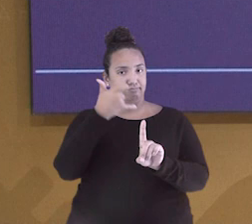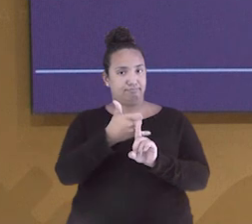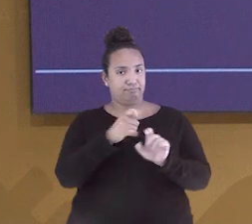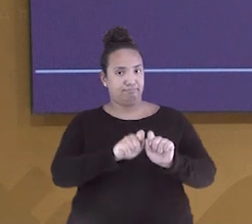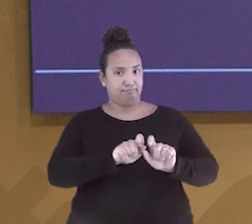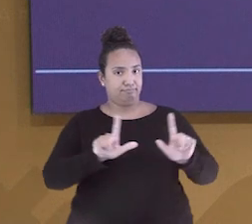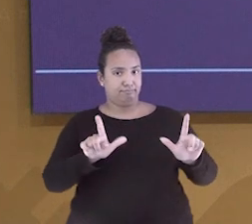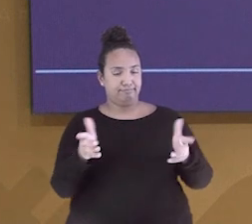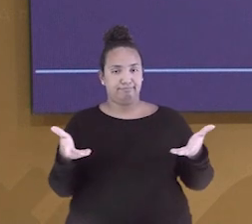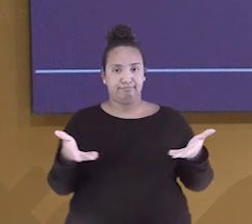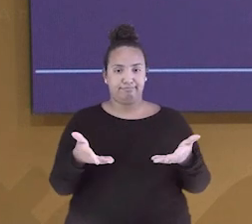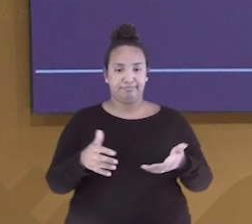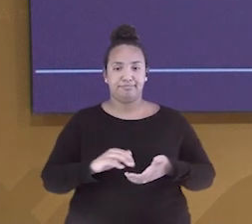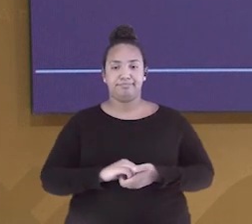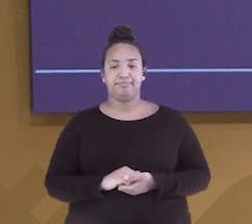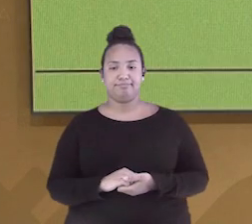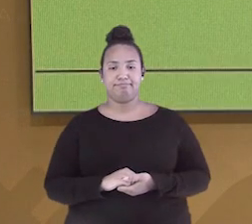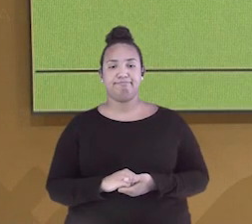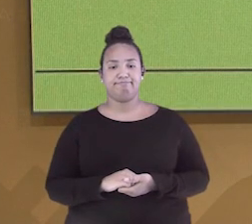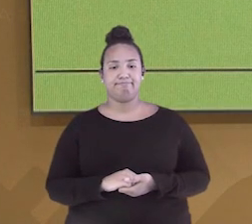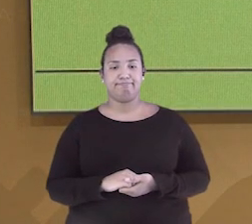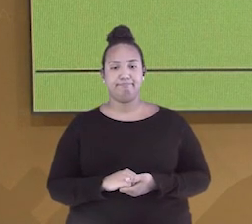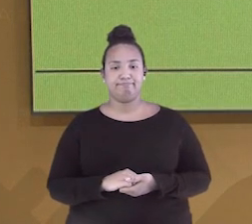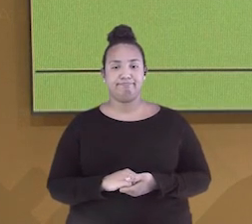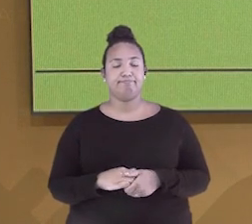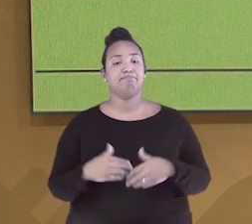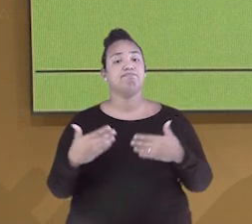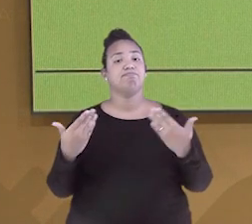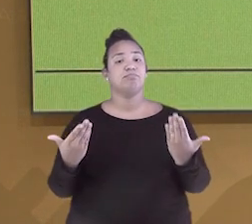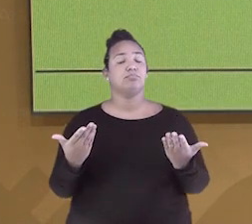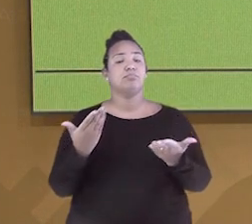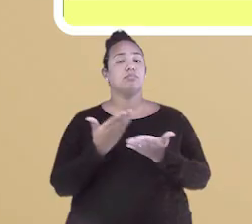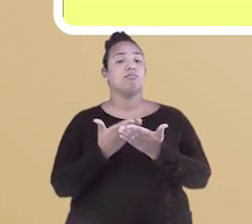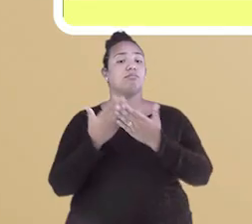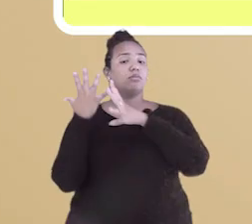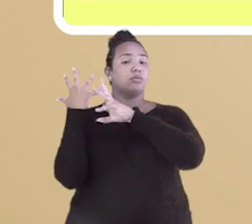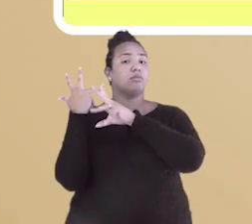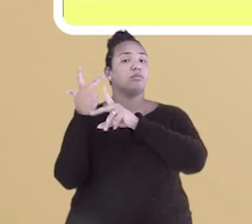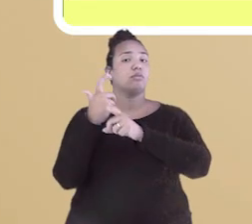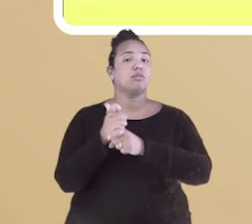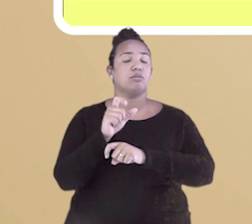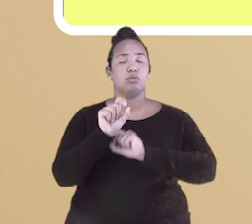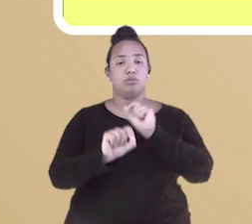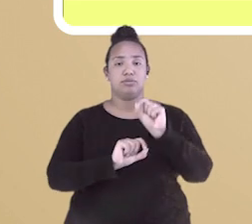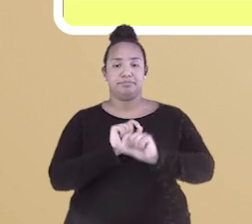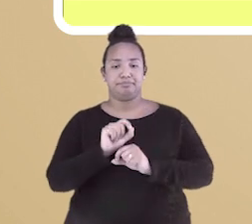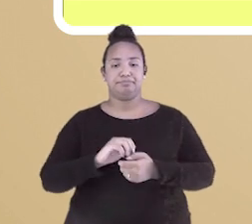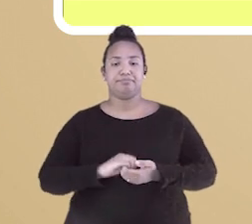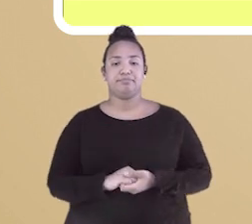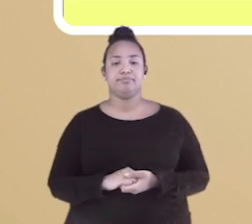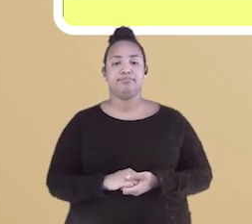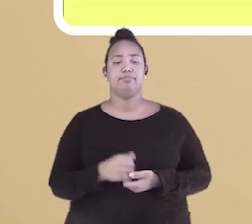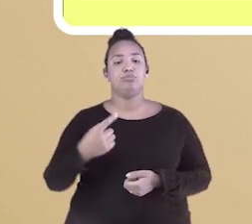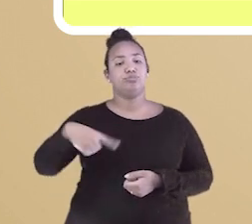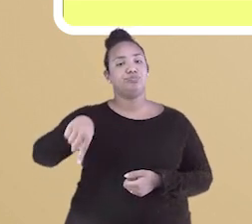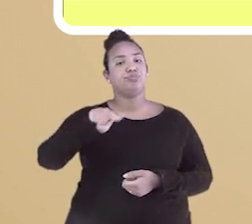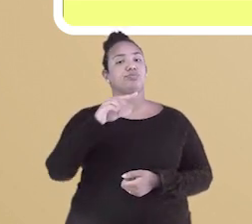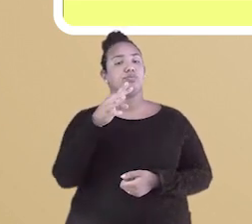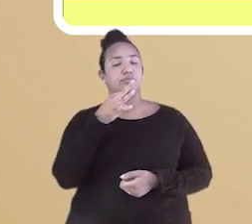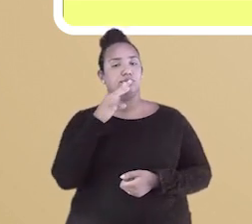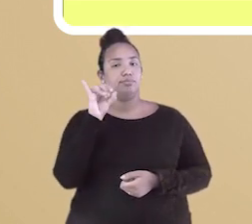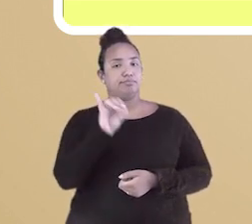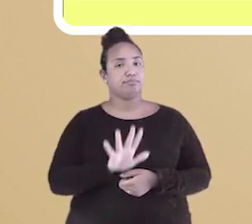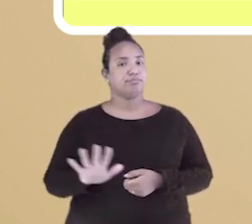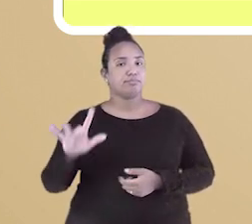sua tela. Pessoal, vamos falar do que a gente estudou hoje? Nós conhecemos algumas figuras geométricas